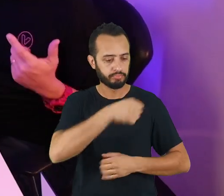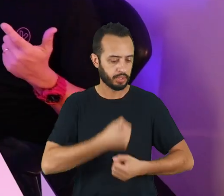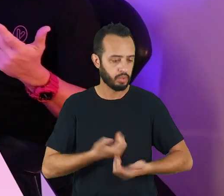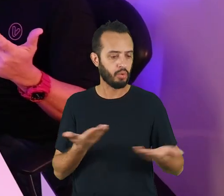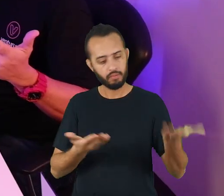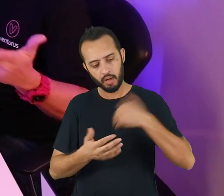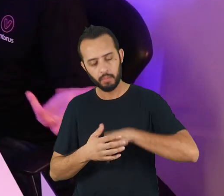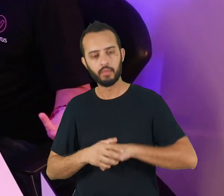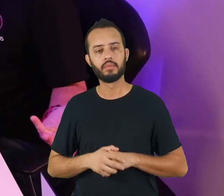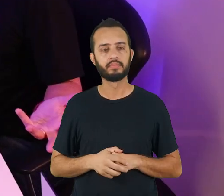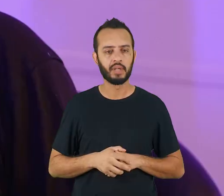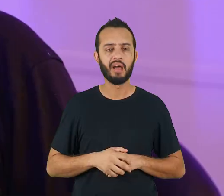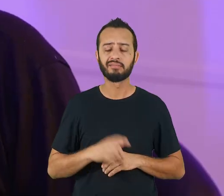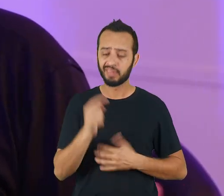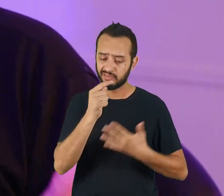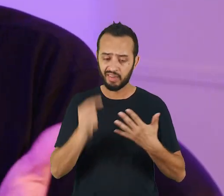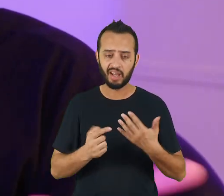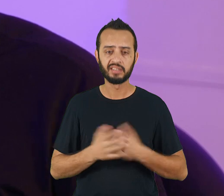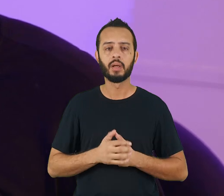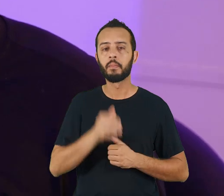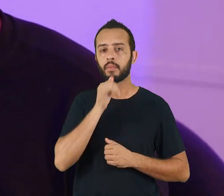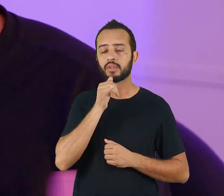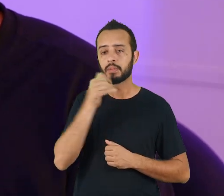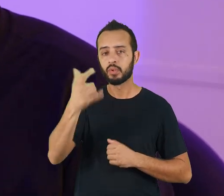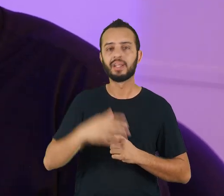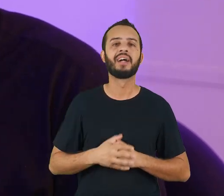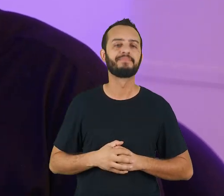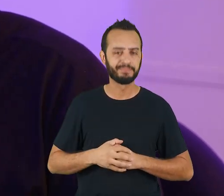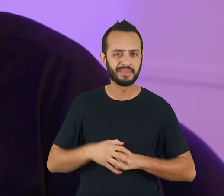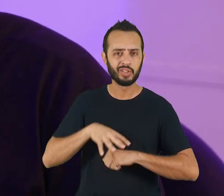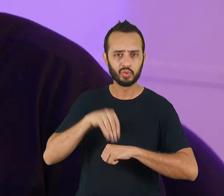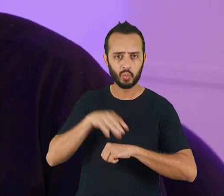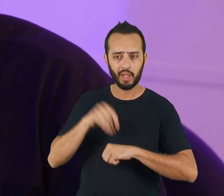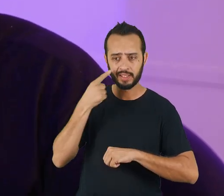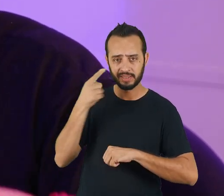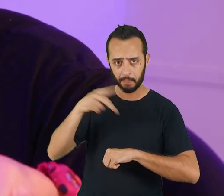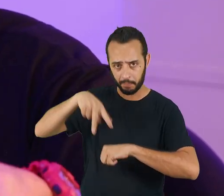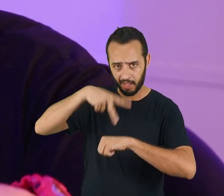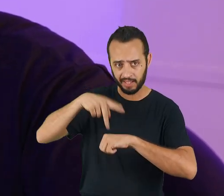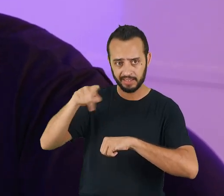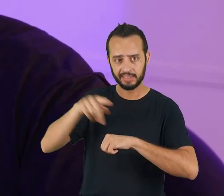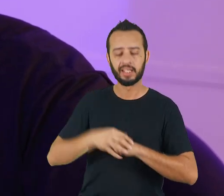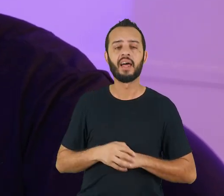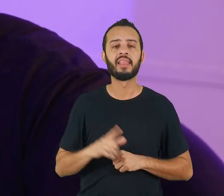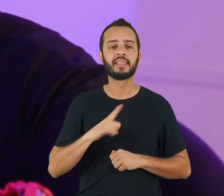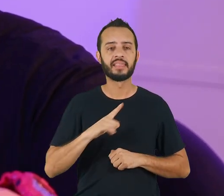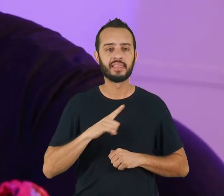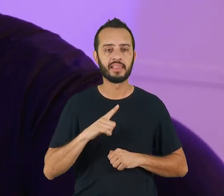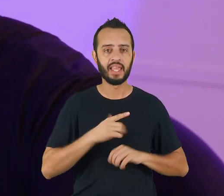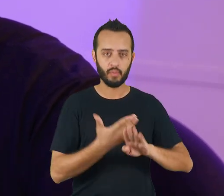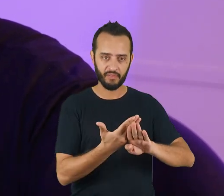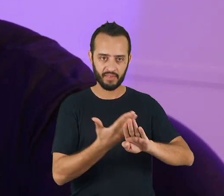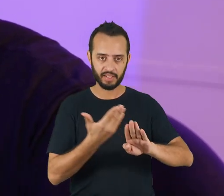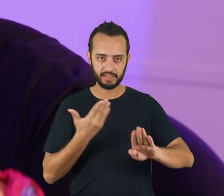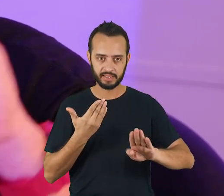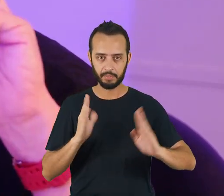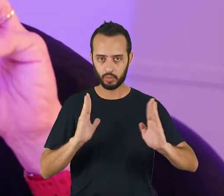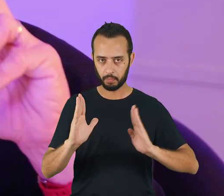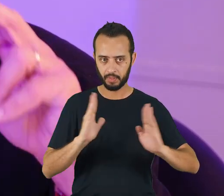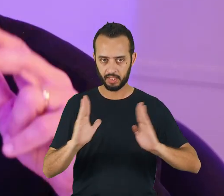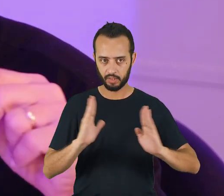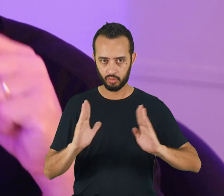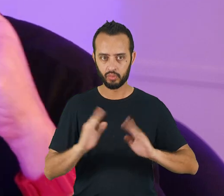e tal não tem mais essa gente por exemplo na Suécia na Suécia tem um negócio que eu acho Fantástico a licença a